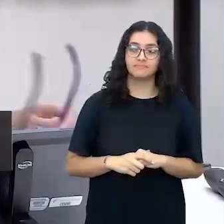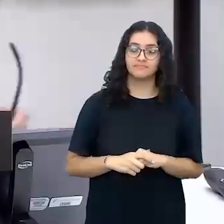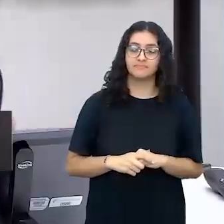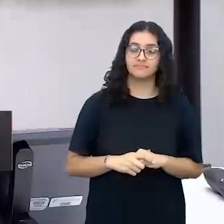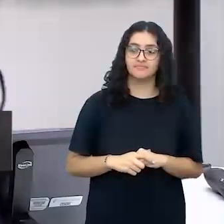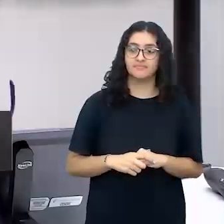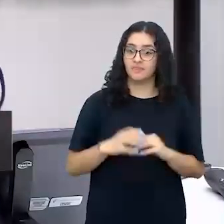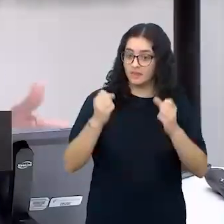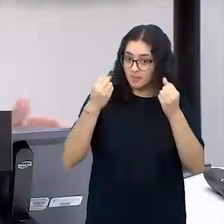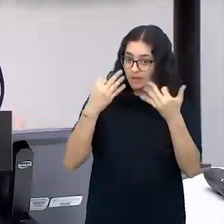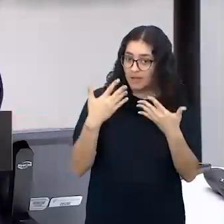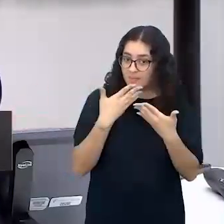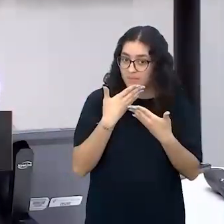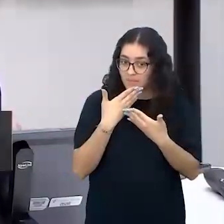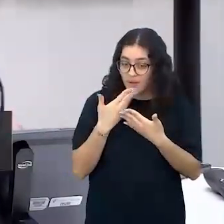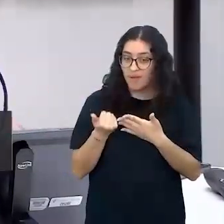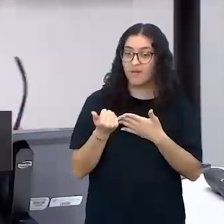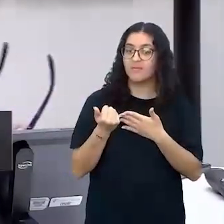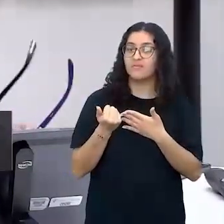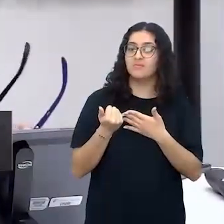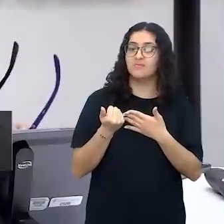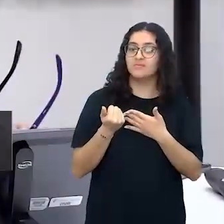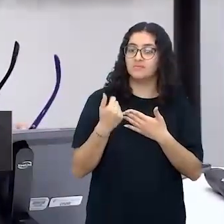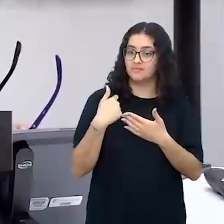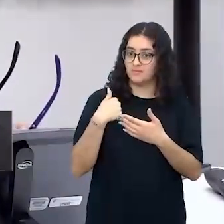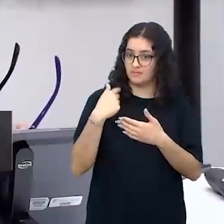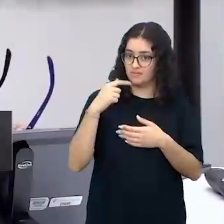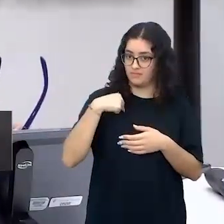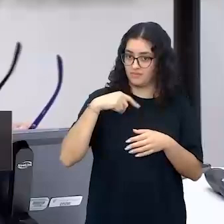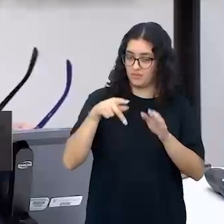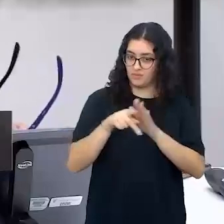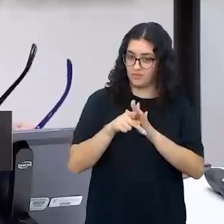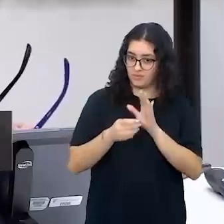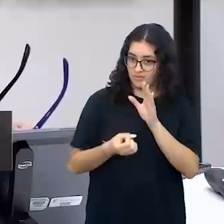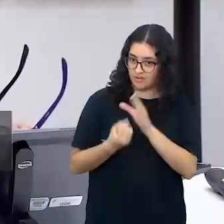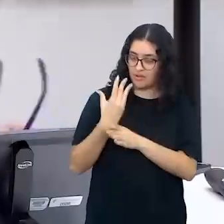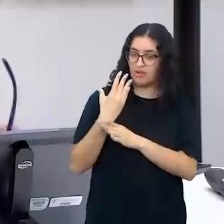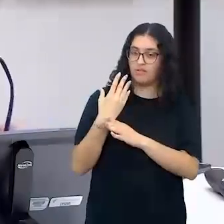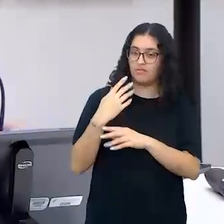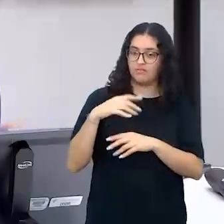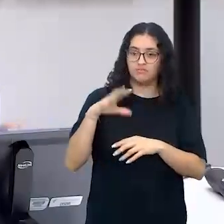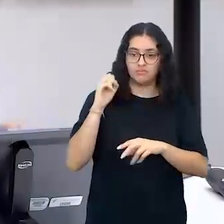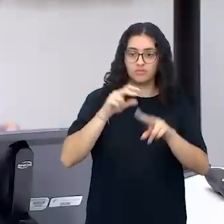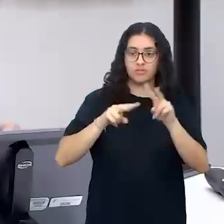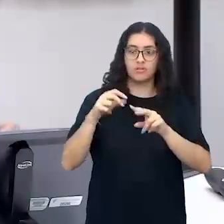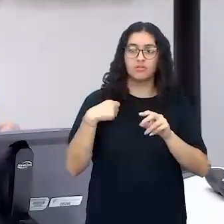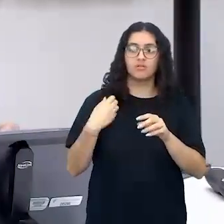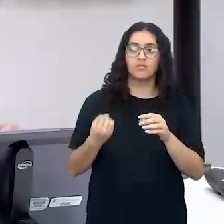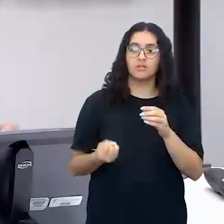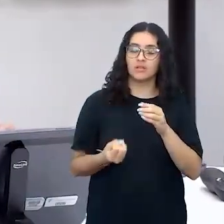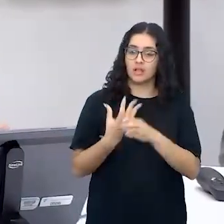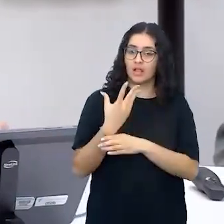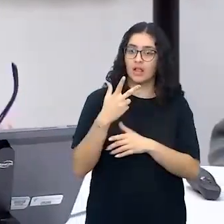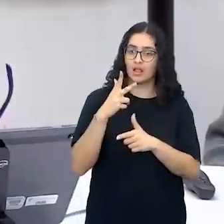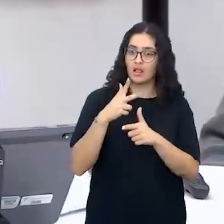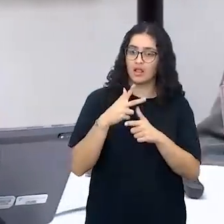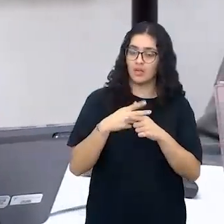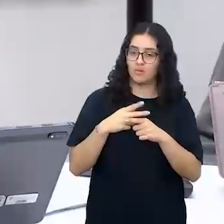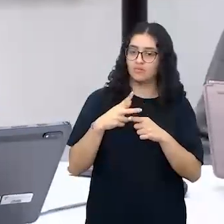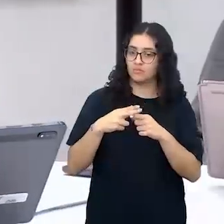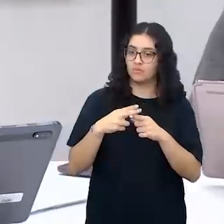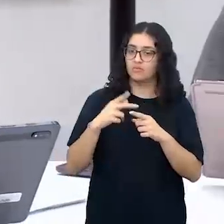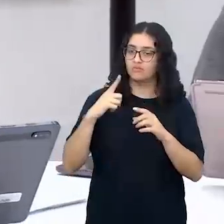poder explicar um pouquinho o que eu estou fazendo aqui, né? Eu sou produtor audiovisual, que em 2017 produziu esse documentário Cultura